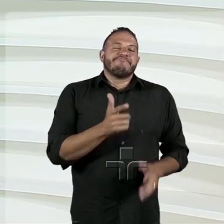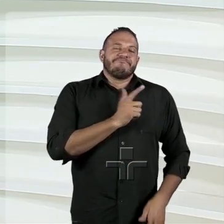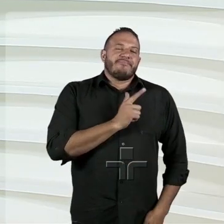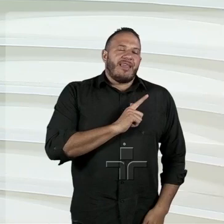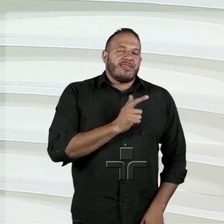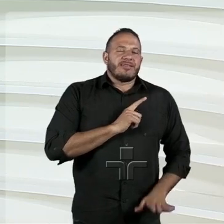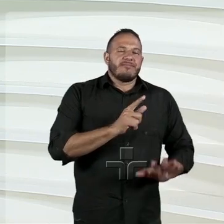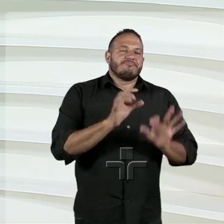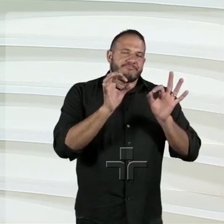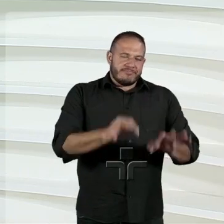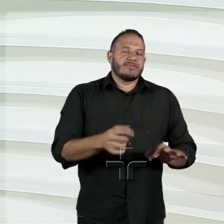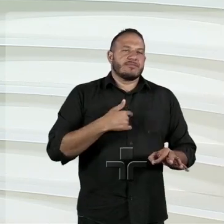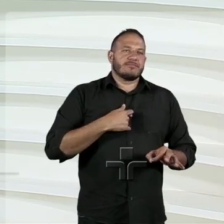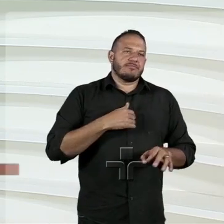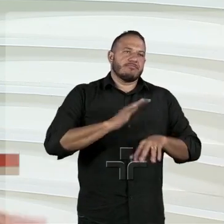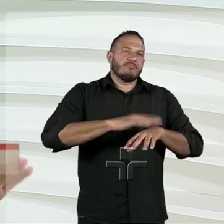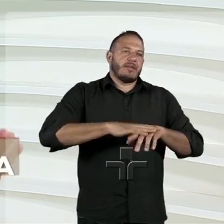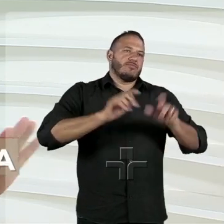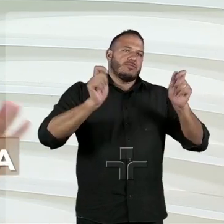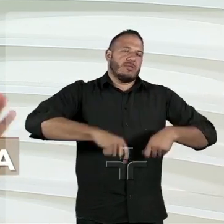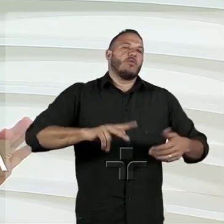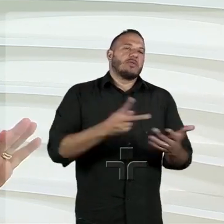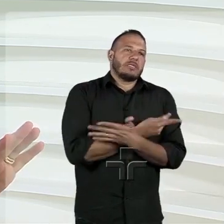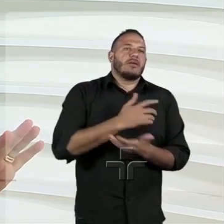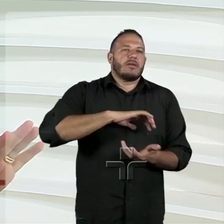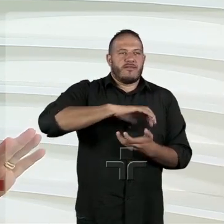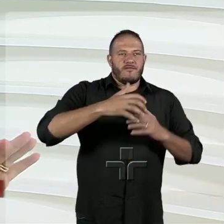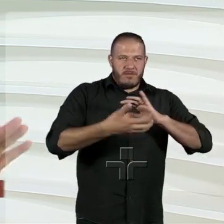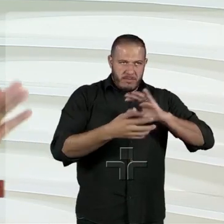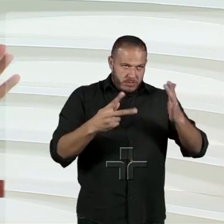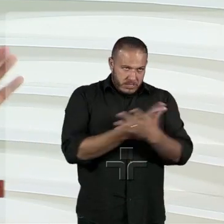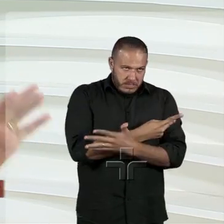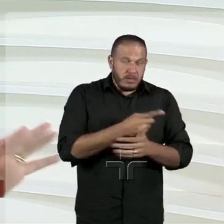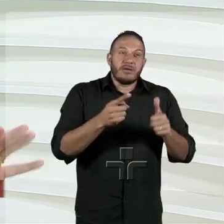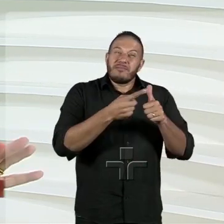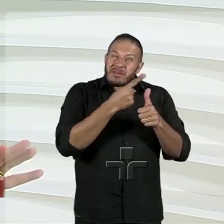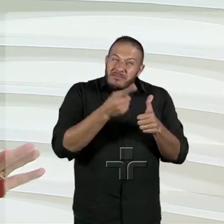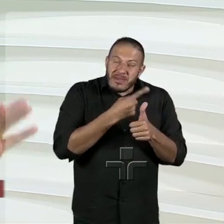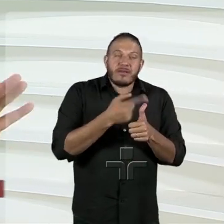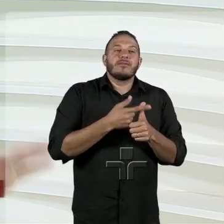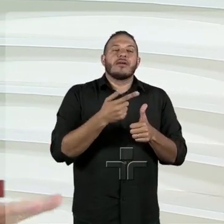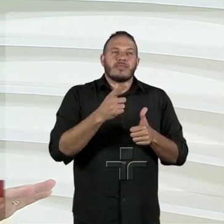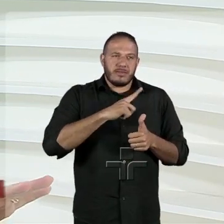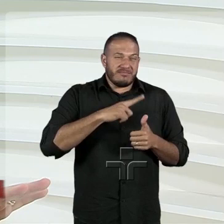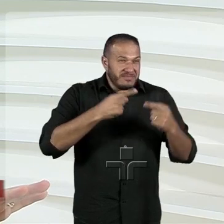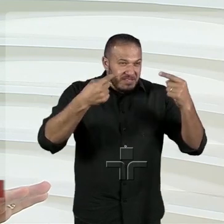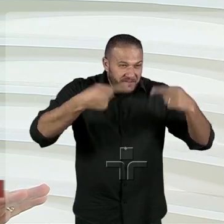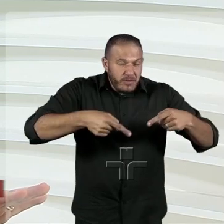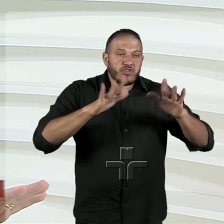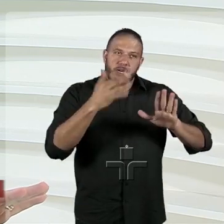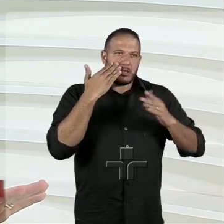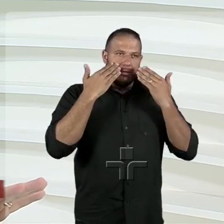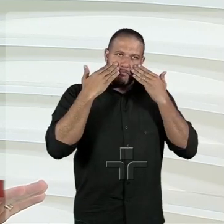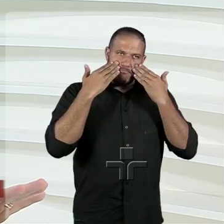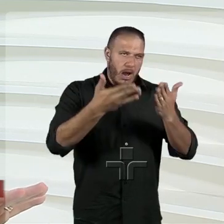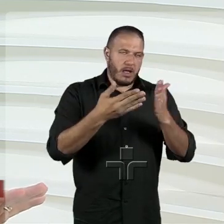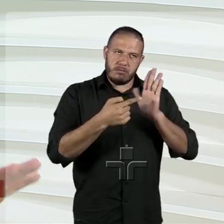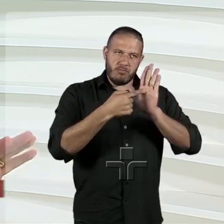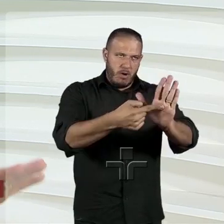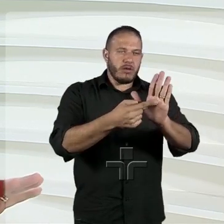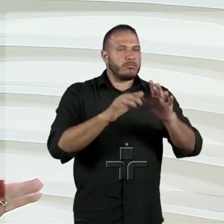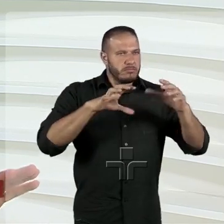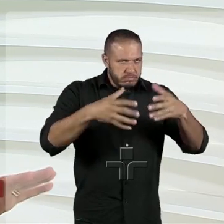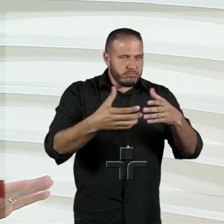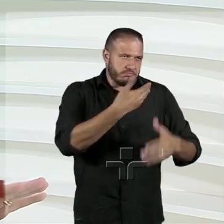de fazer a reforma acontecer. Primeiro que eu acho que a gente tem que separar. Existem desafios que estão postos para as redes